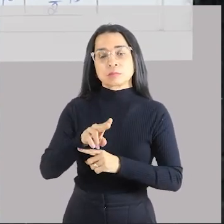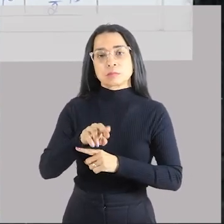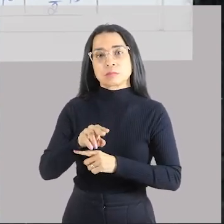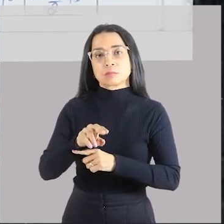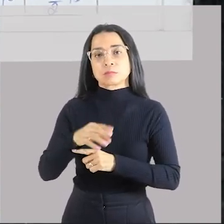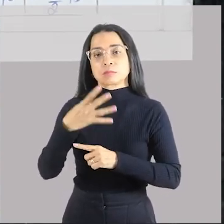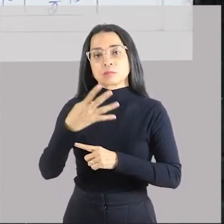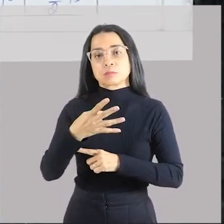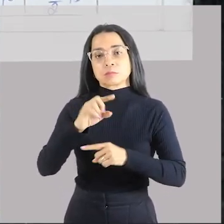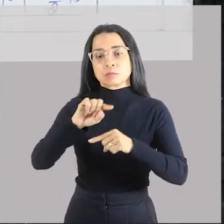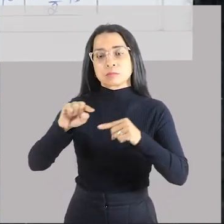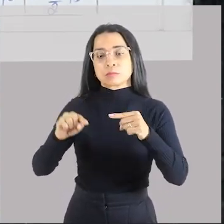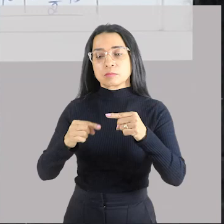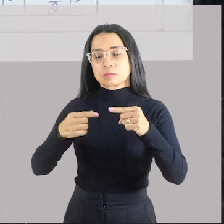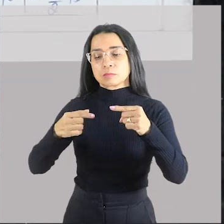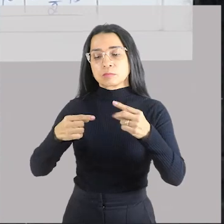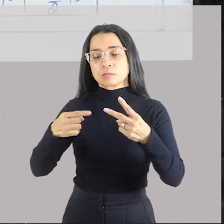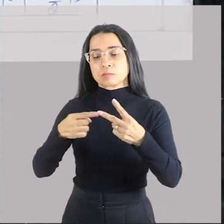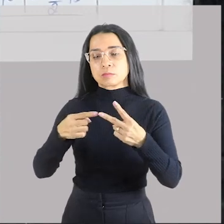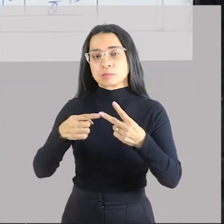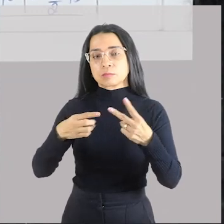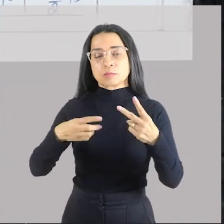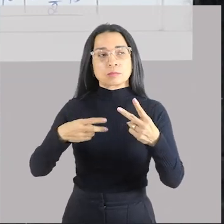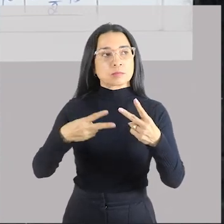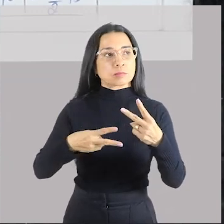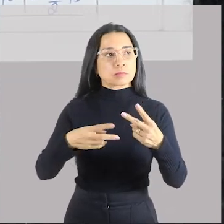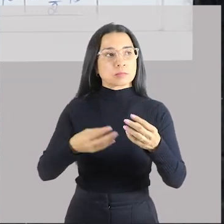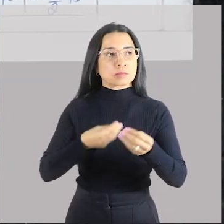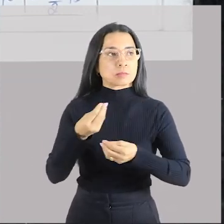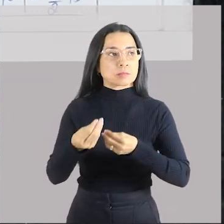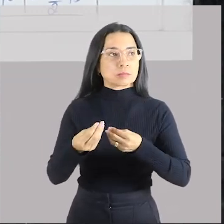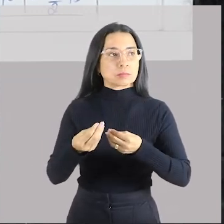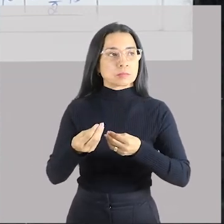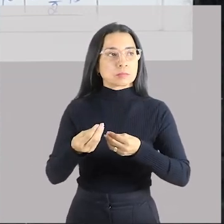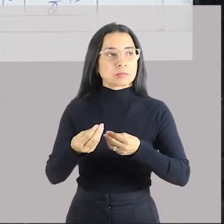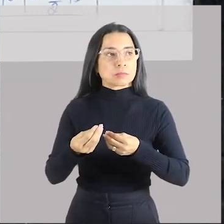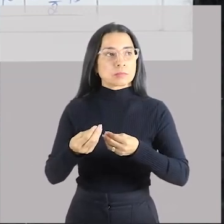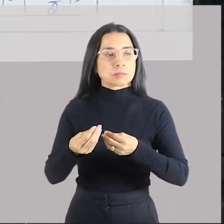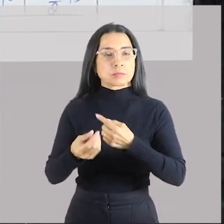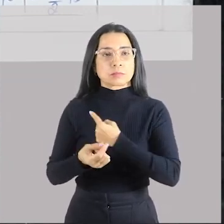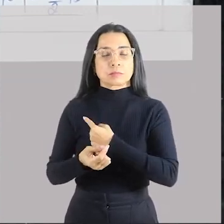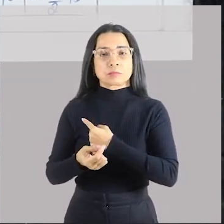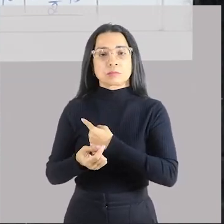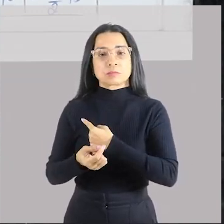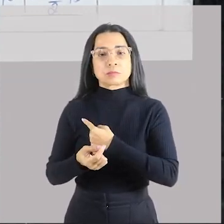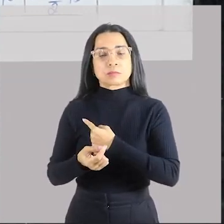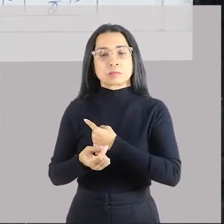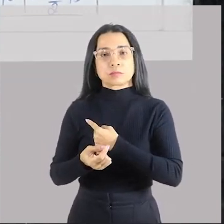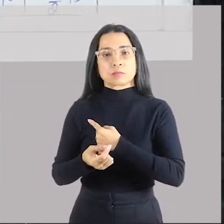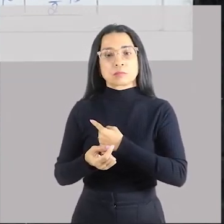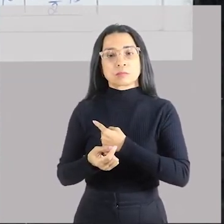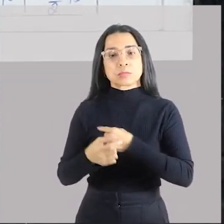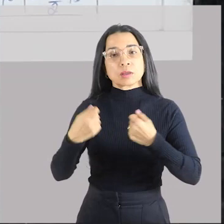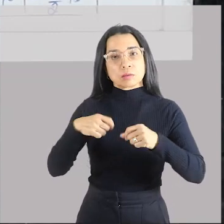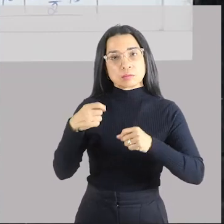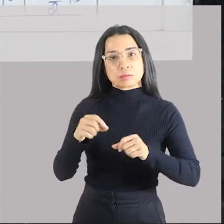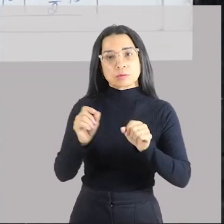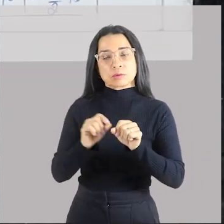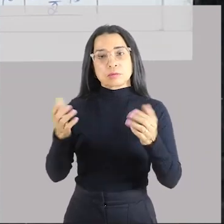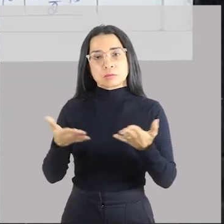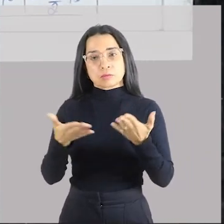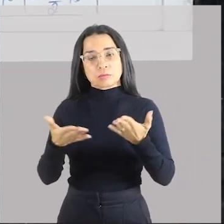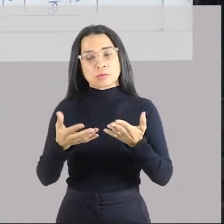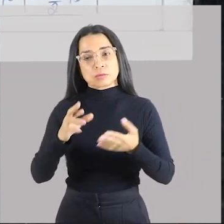a 4 sobre a raiz de 2. Como quando o radical aparece no denominador, é necessário que você faça